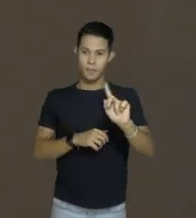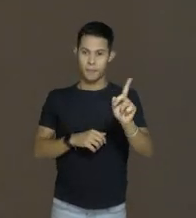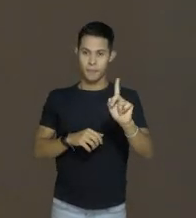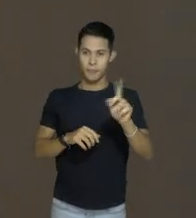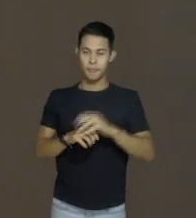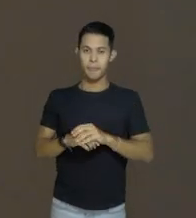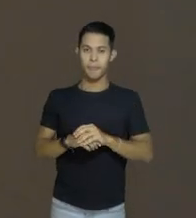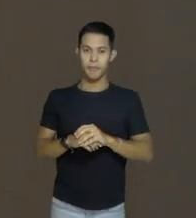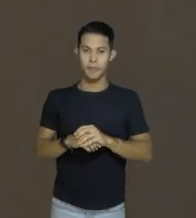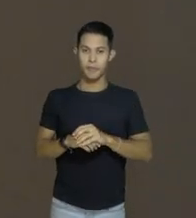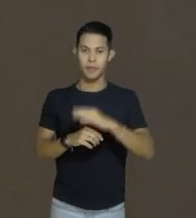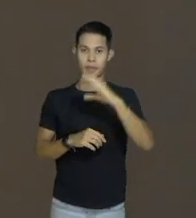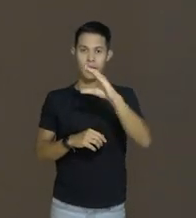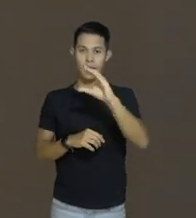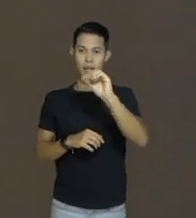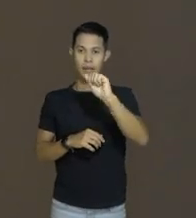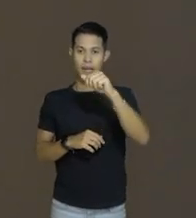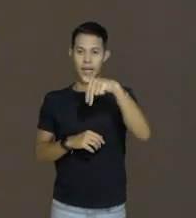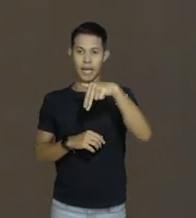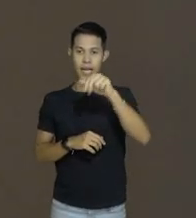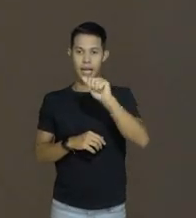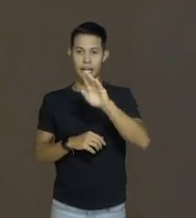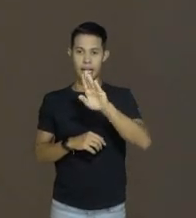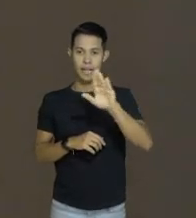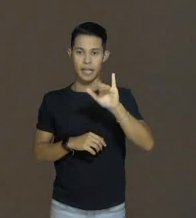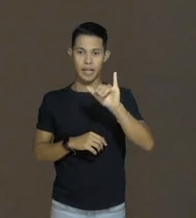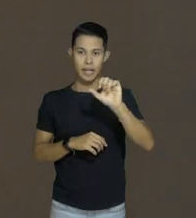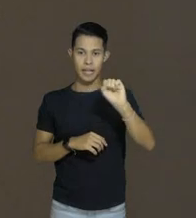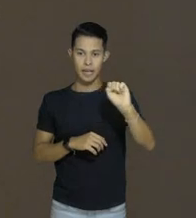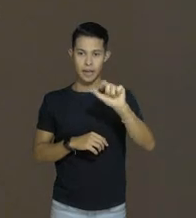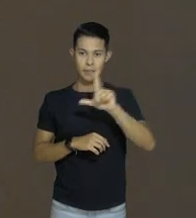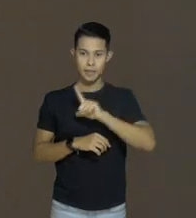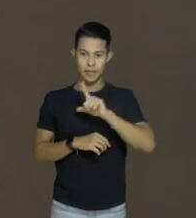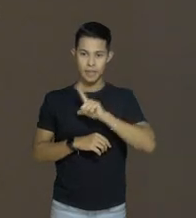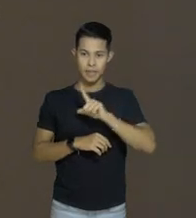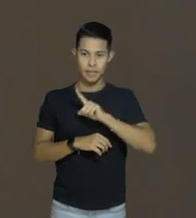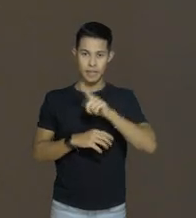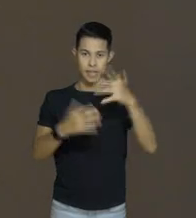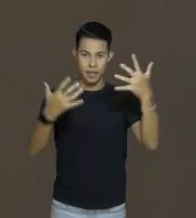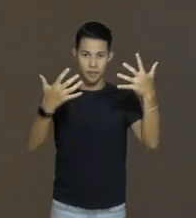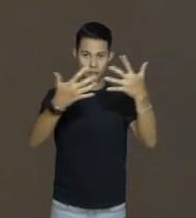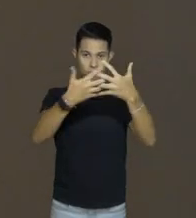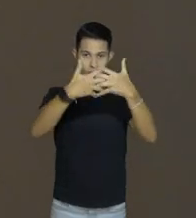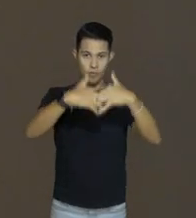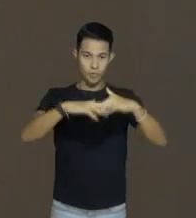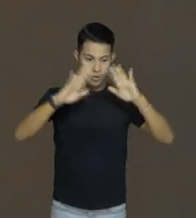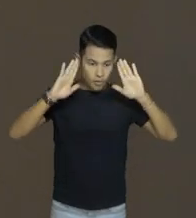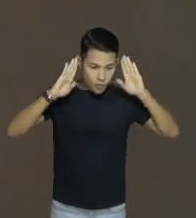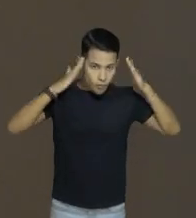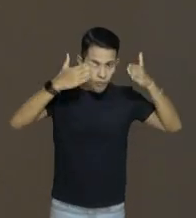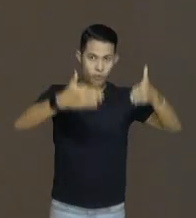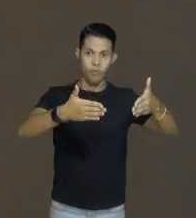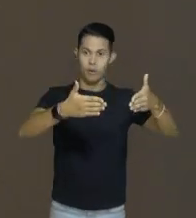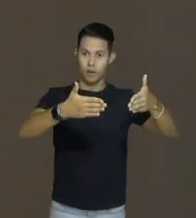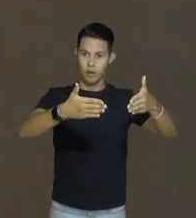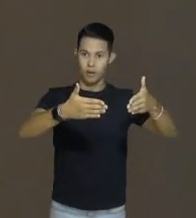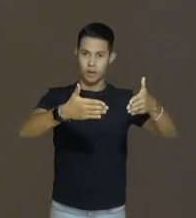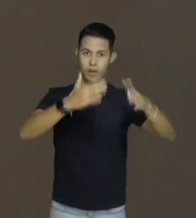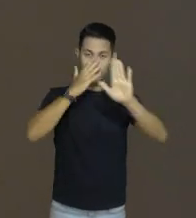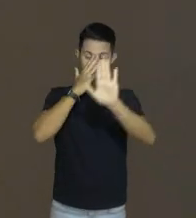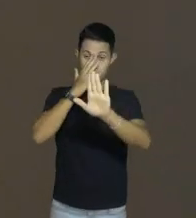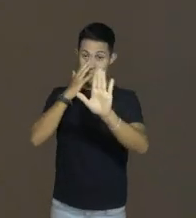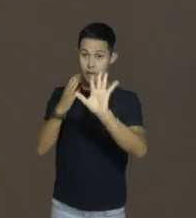funções específicas, inclusive dentro da epilepsia, não é para toda a epilepsia, são as raras epilepsias que fazem